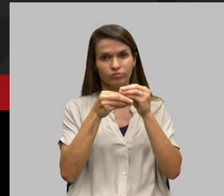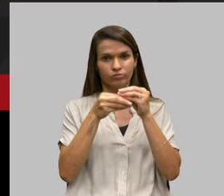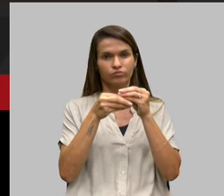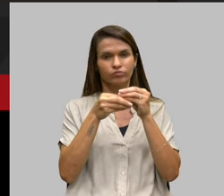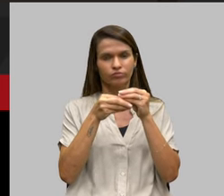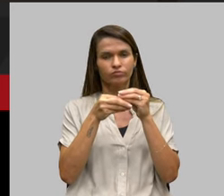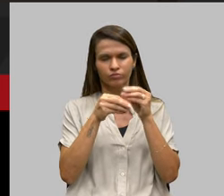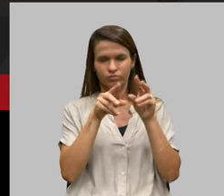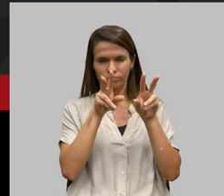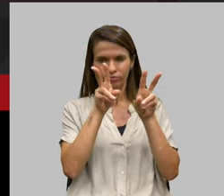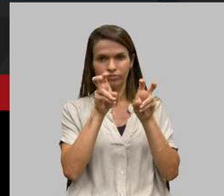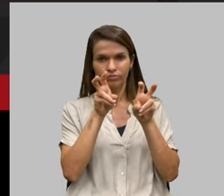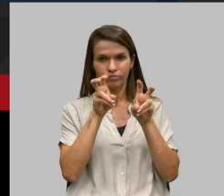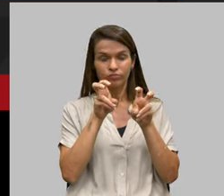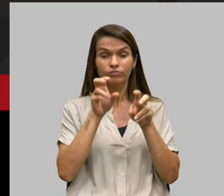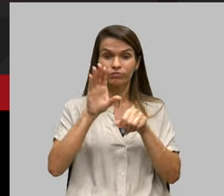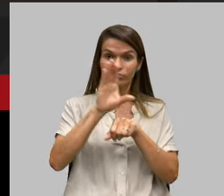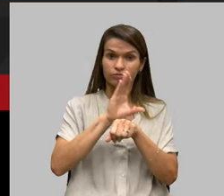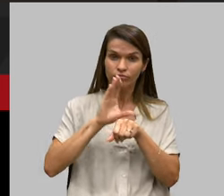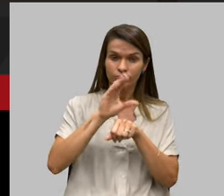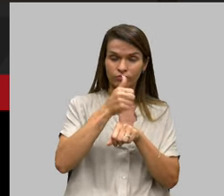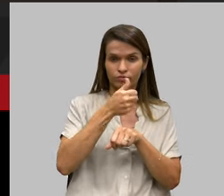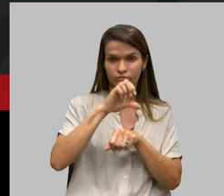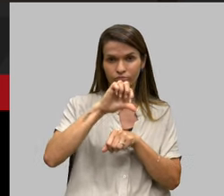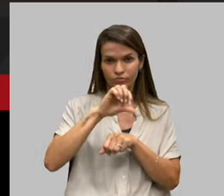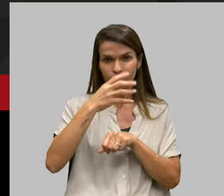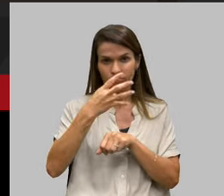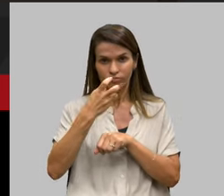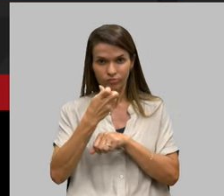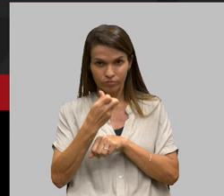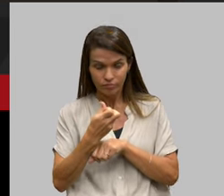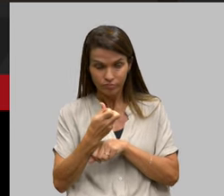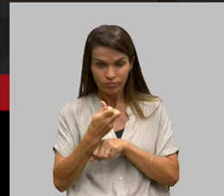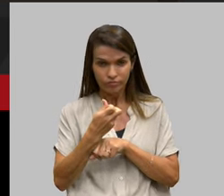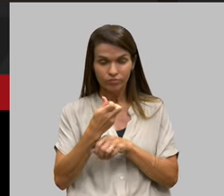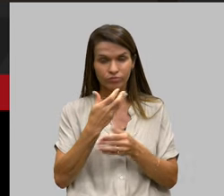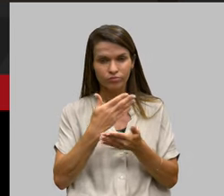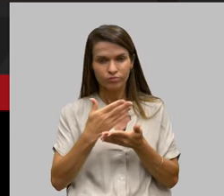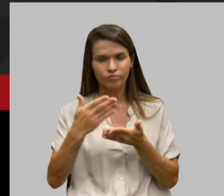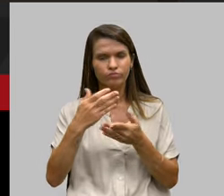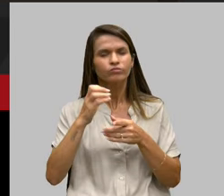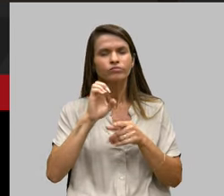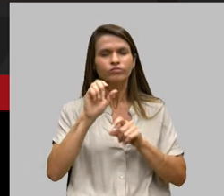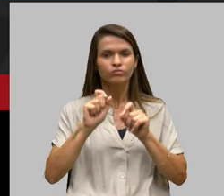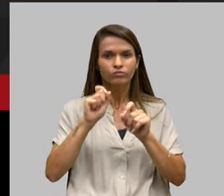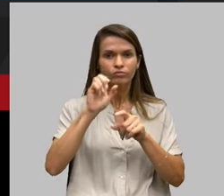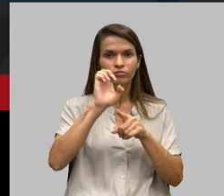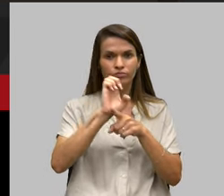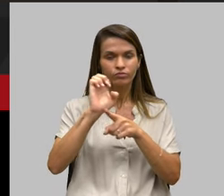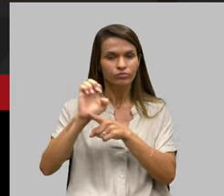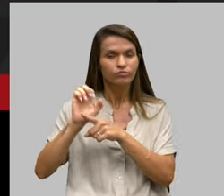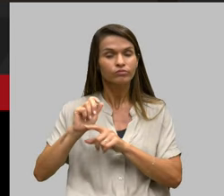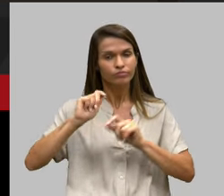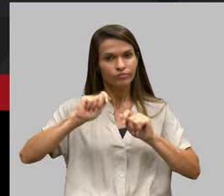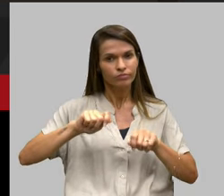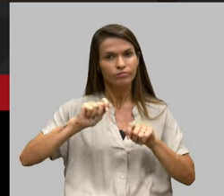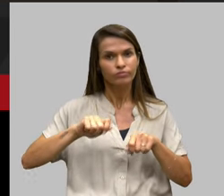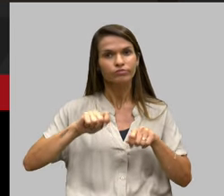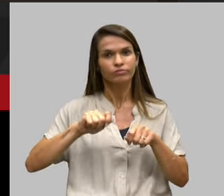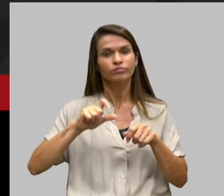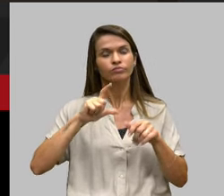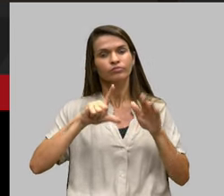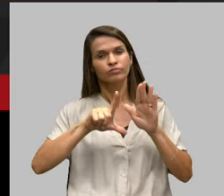matéria então desde a Constituição de 1946 os estados já pod já poderiam legislar